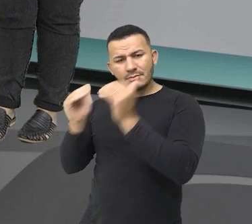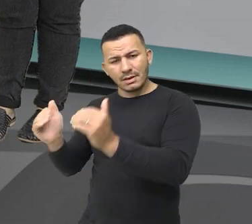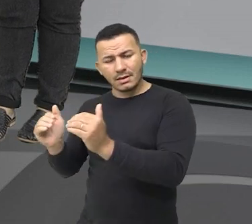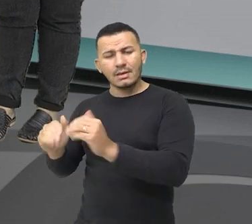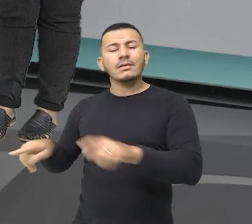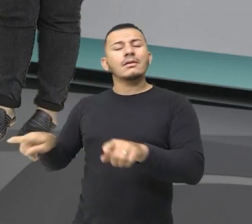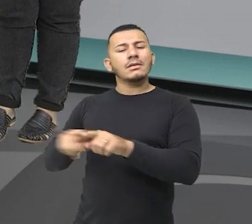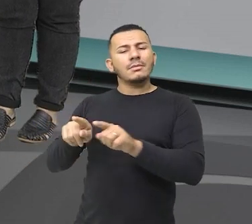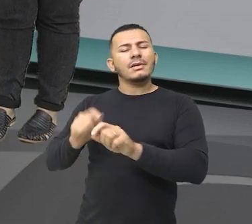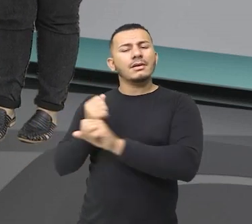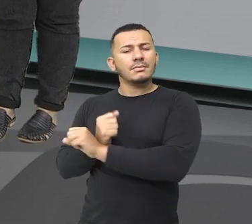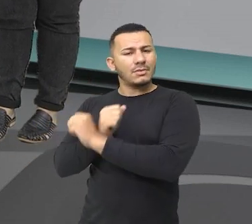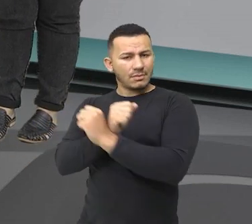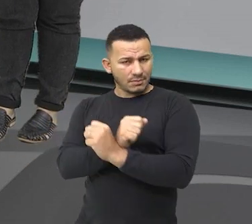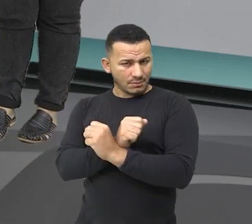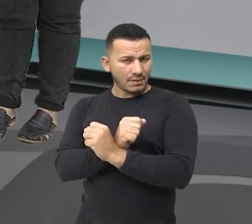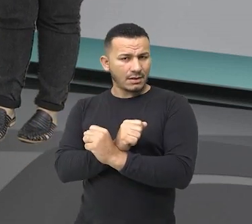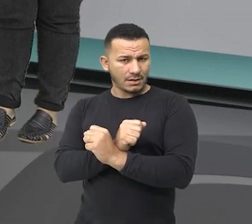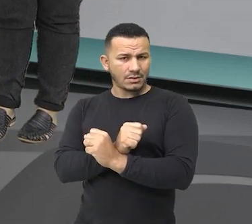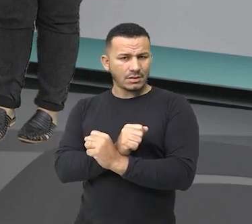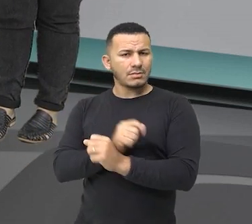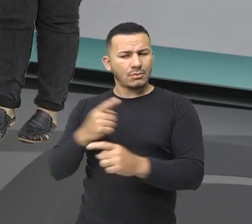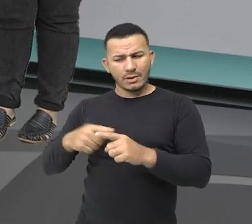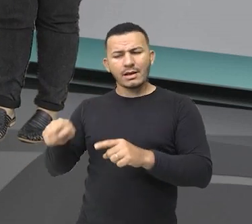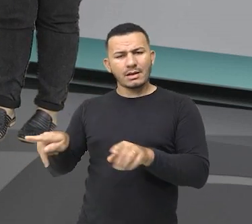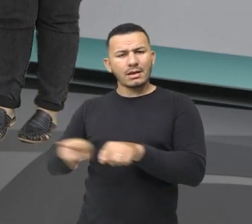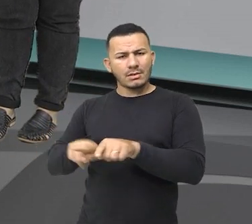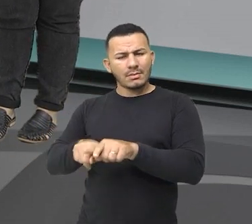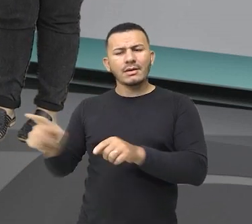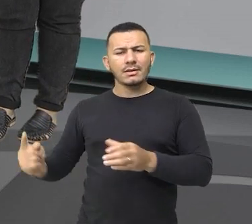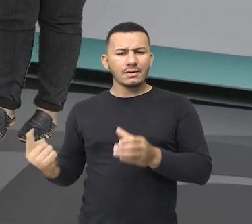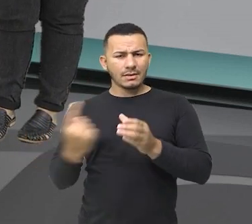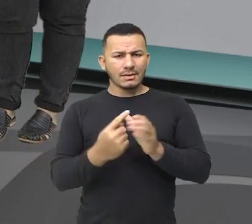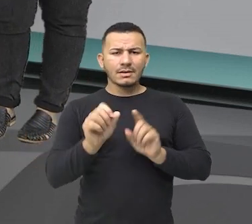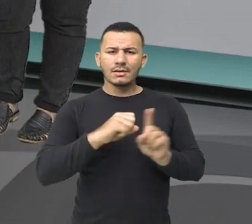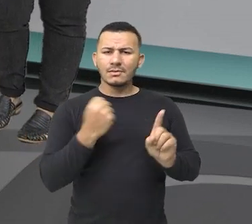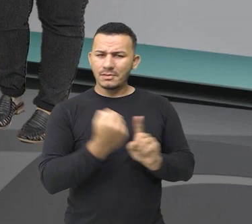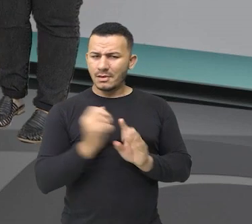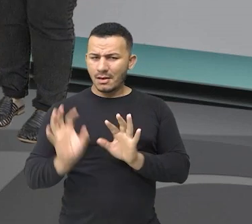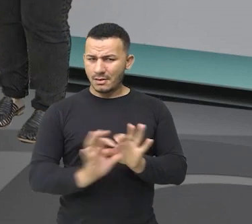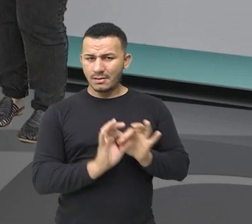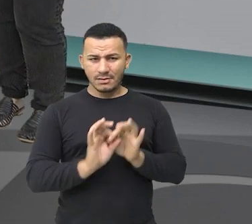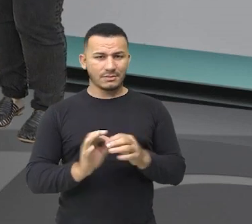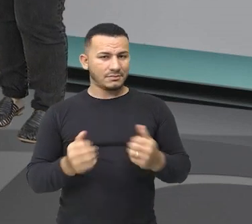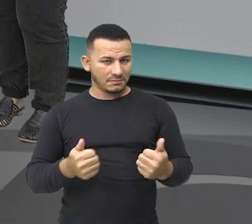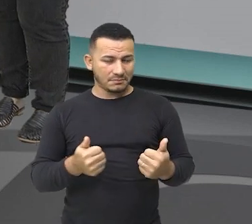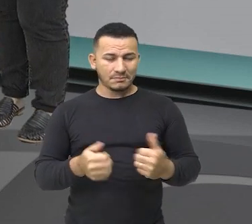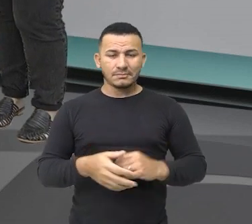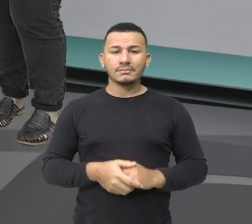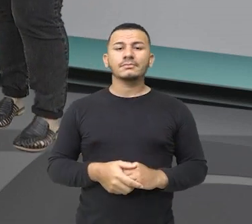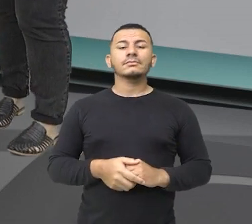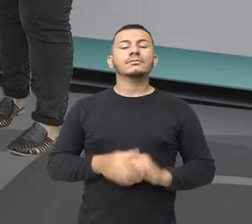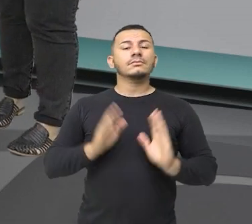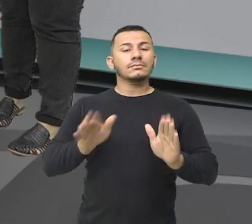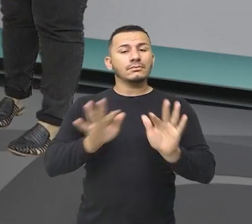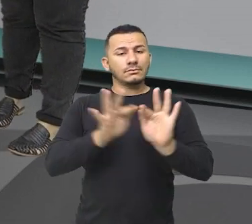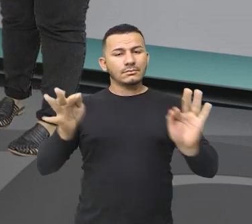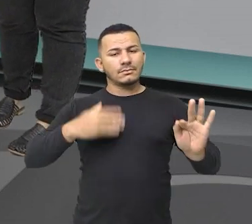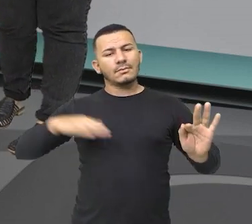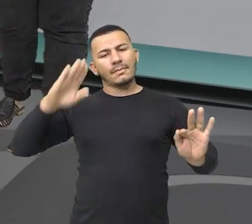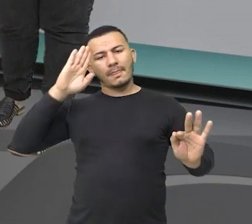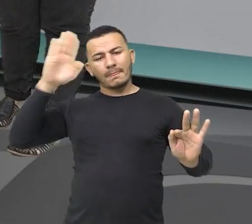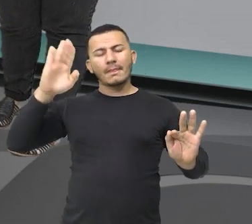ser protegidas como seres sociais, correto? E aí, a partir dessa ideia principal, como é que